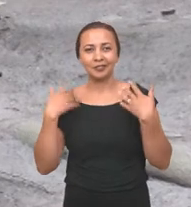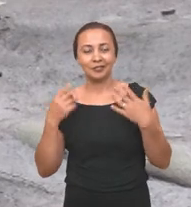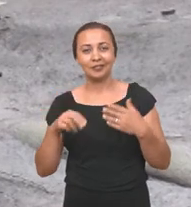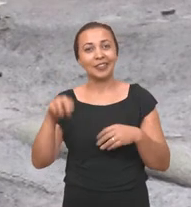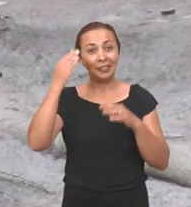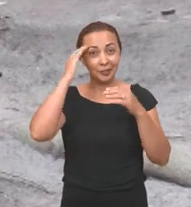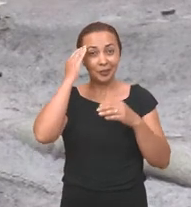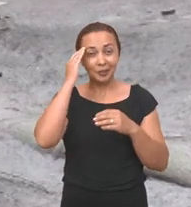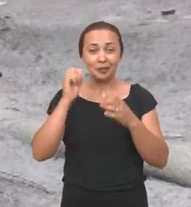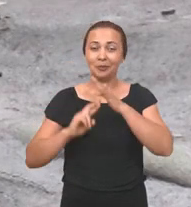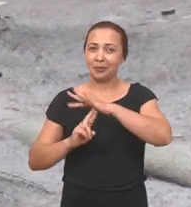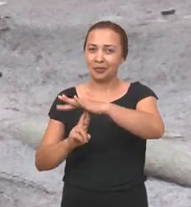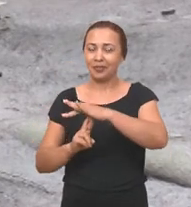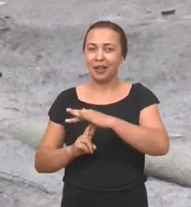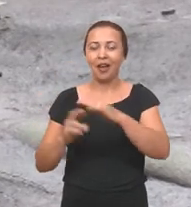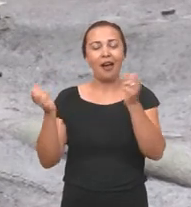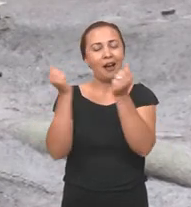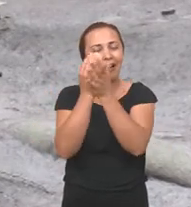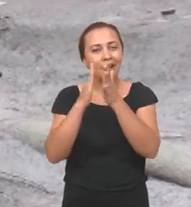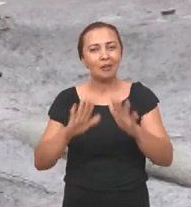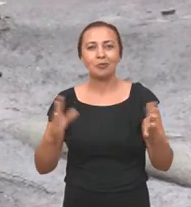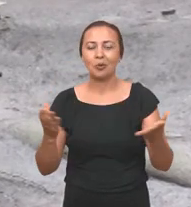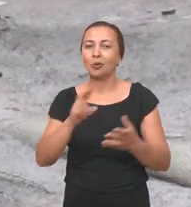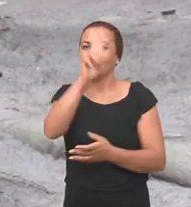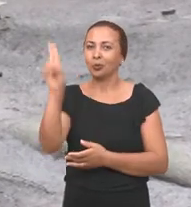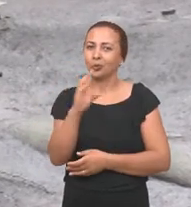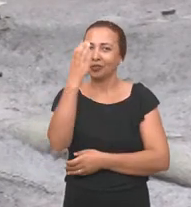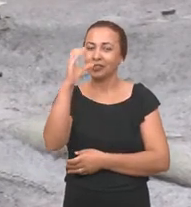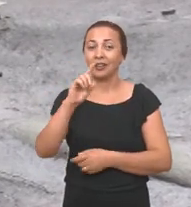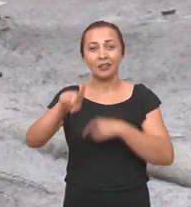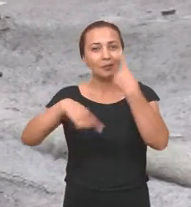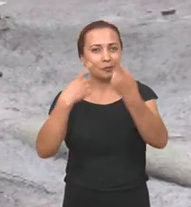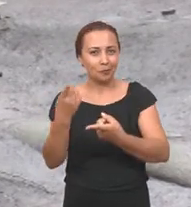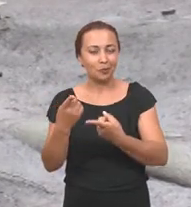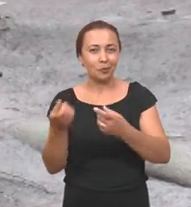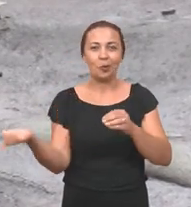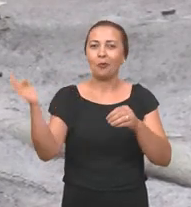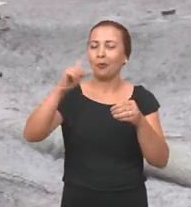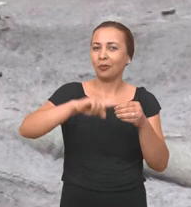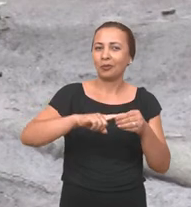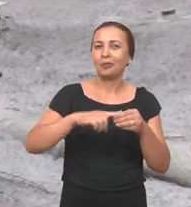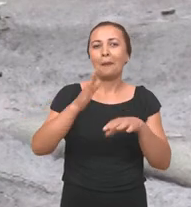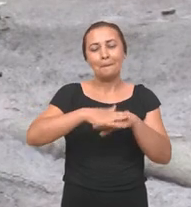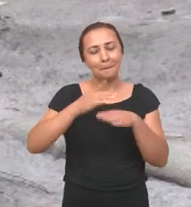de conscientização ambiental, encerramos o Universiência de hoje. Na próxima edição,